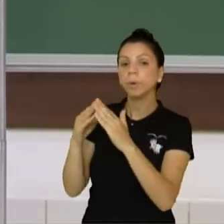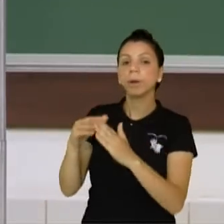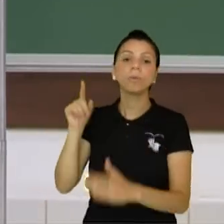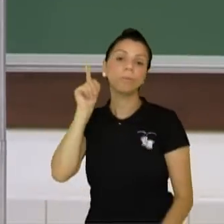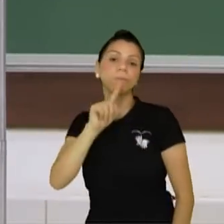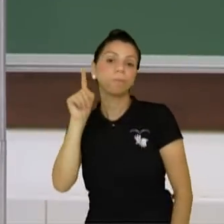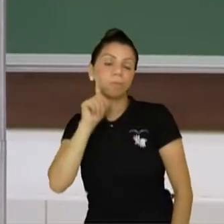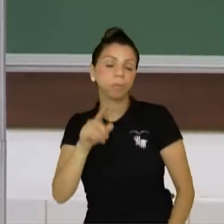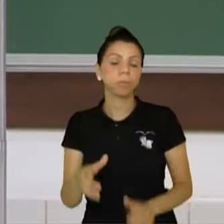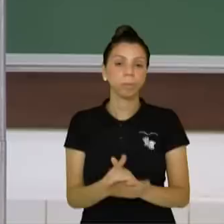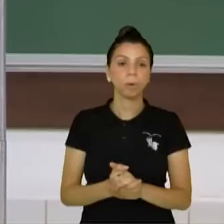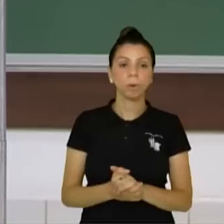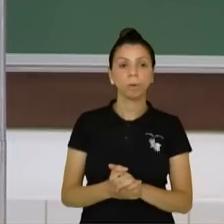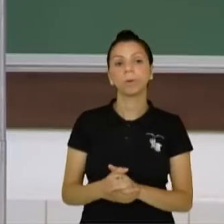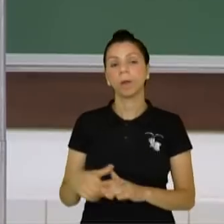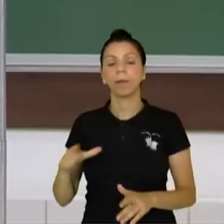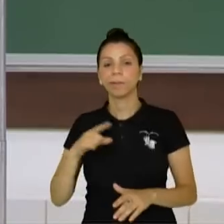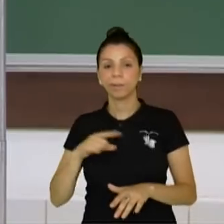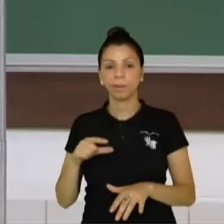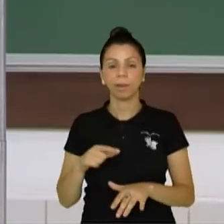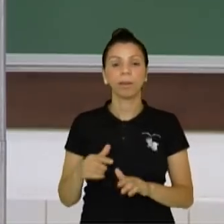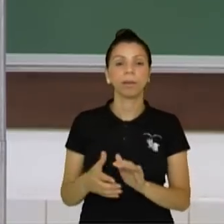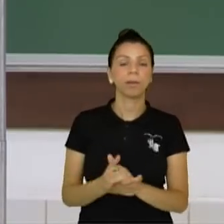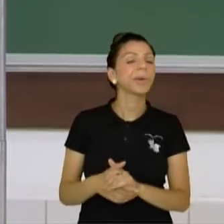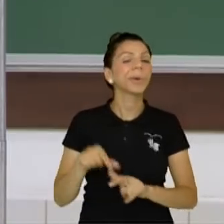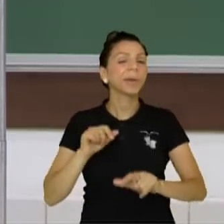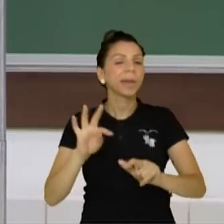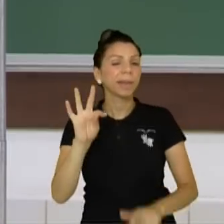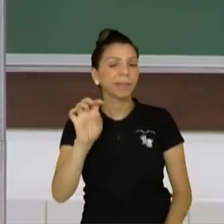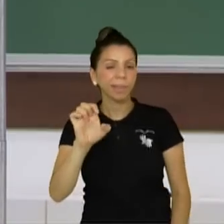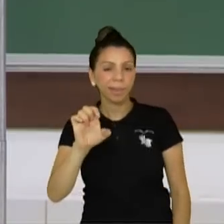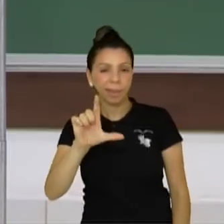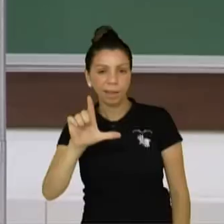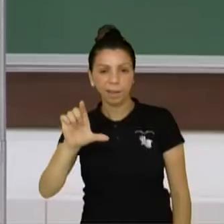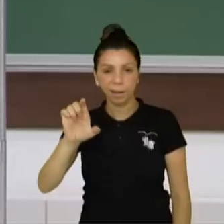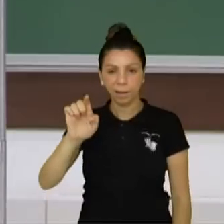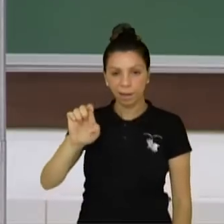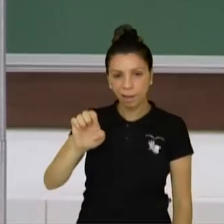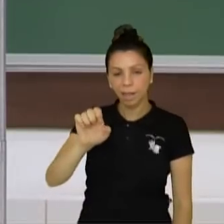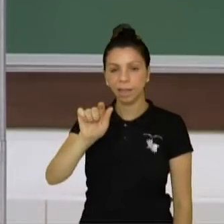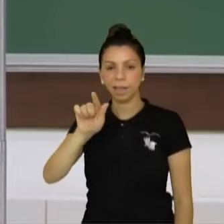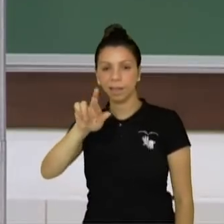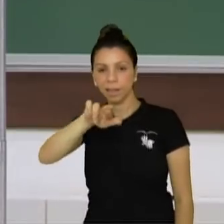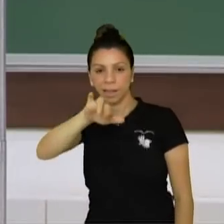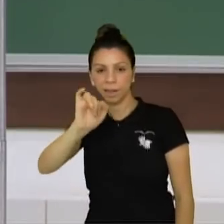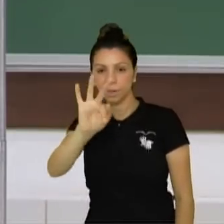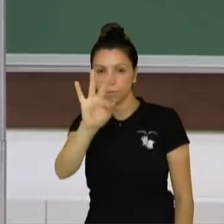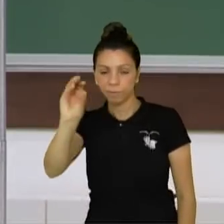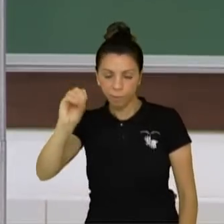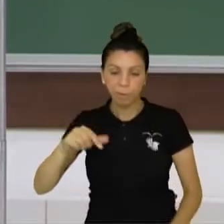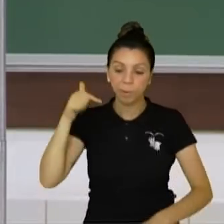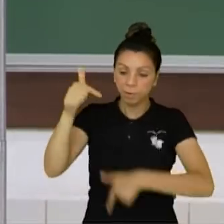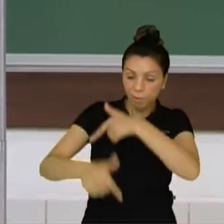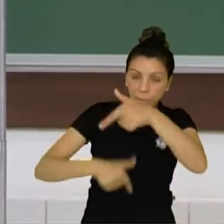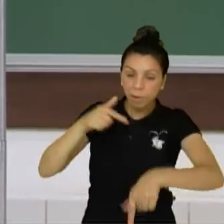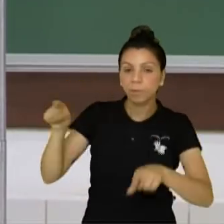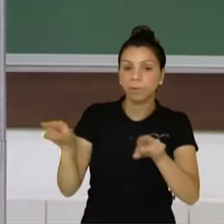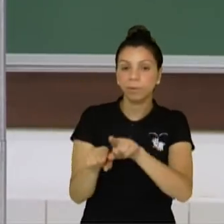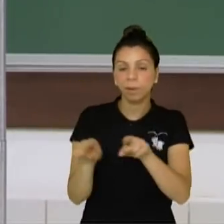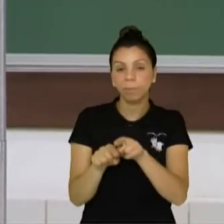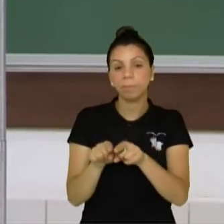por exemplo, ele foi telégrafo, uma inovação da segunda Revolução Industrial, trabalhou numa ferrovia